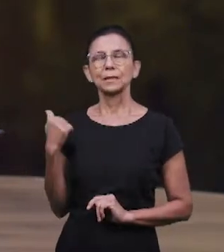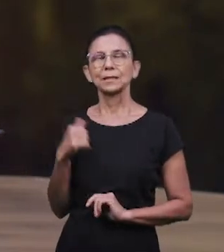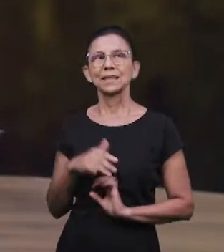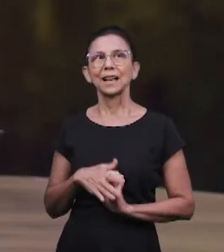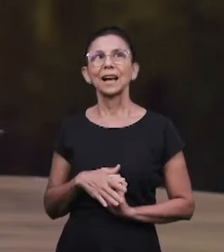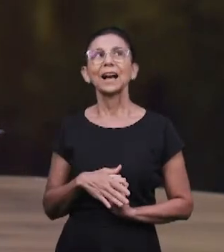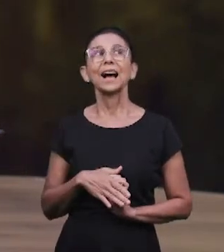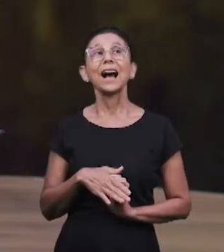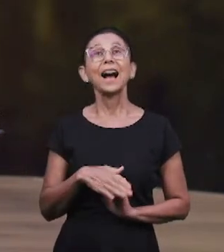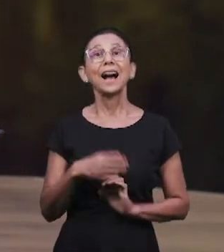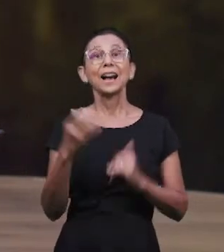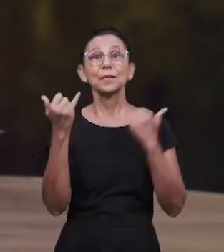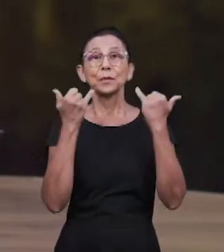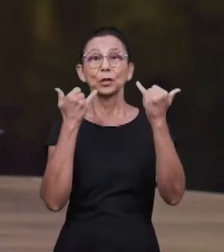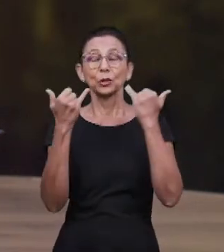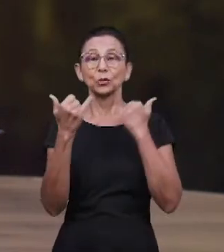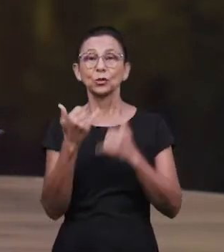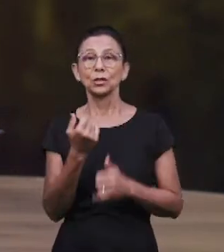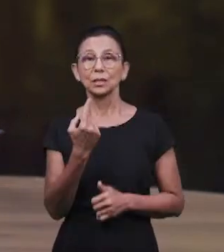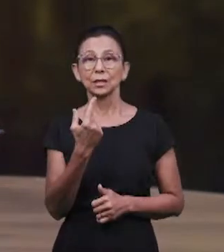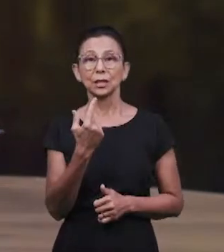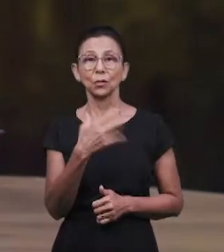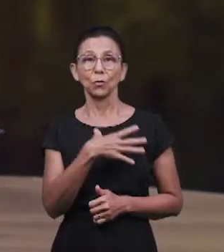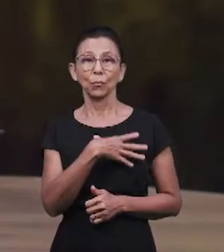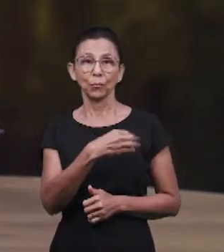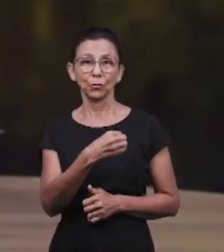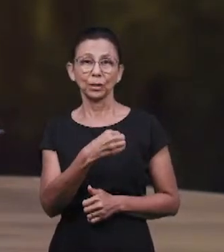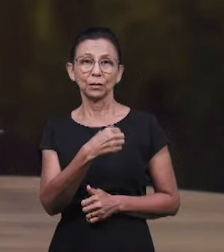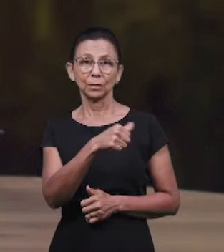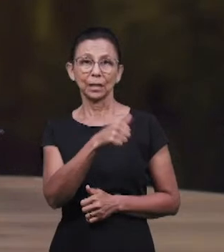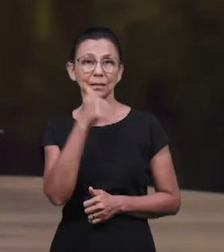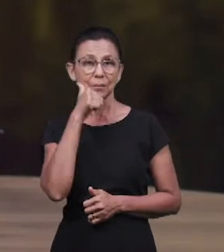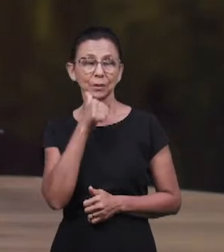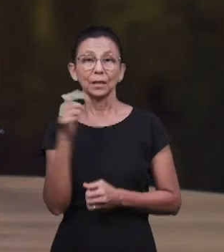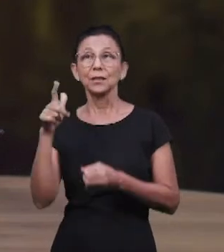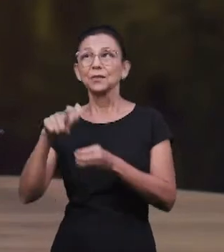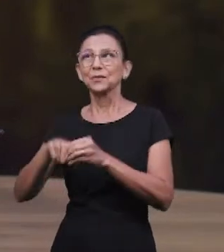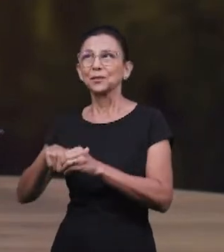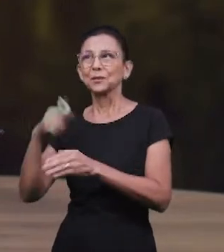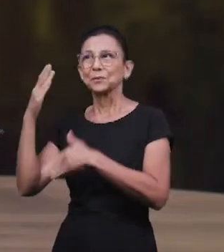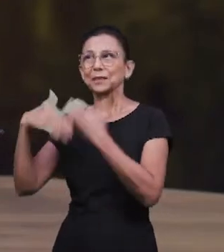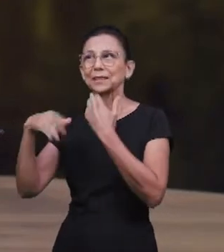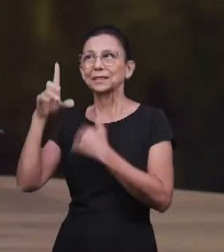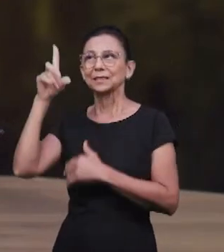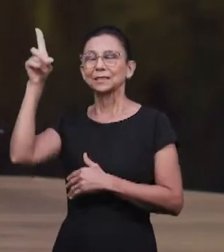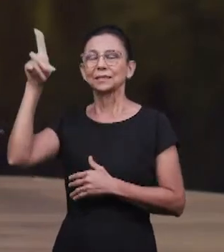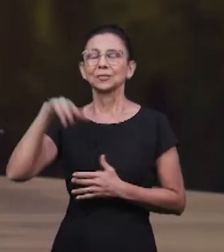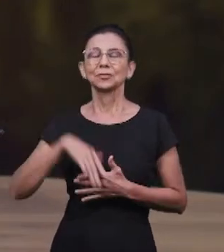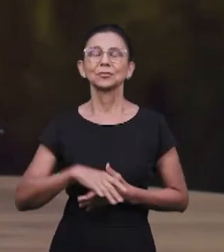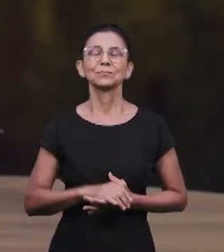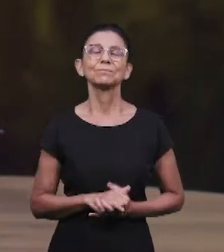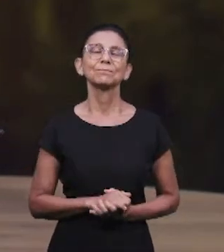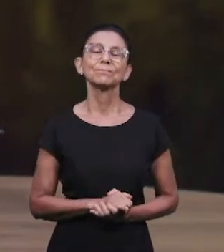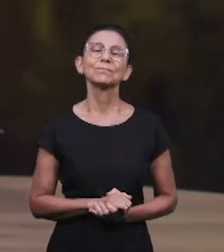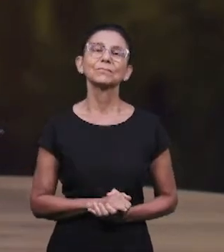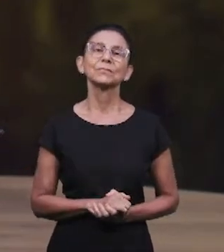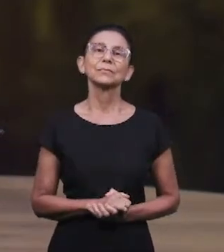um deles que já voltou. Graças a Deus. Não convém na igreja.